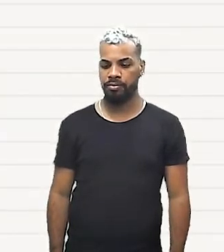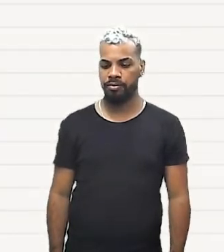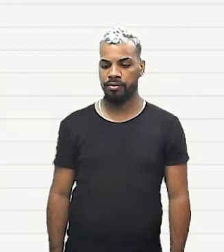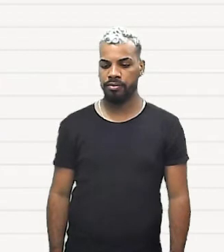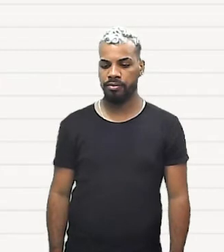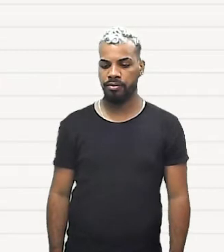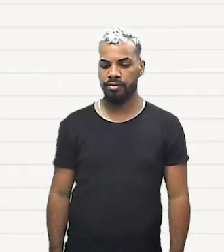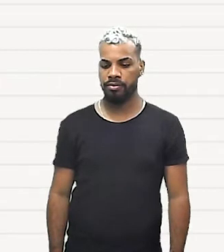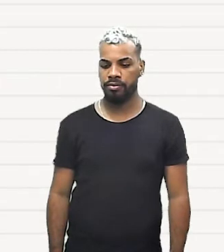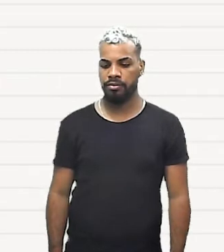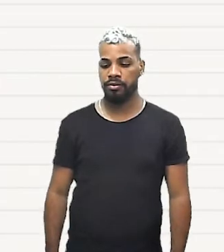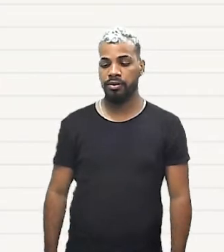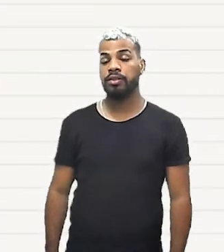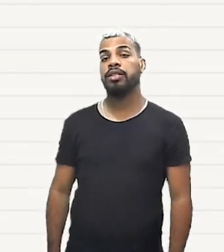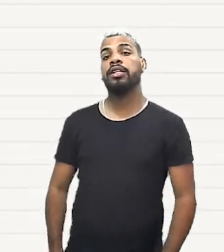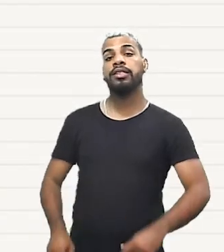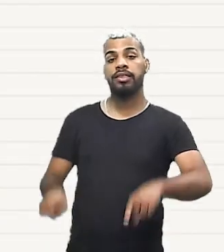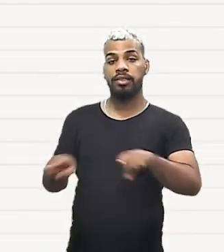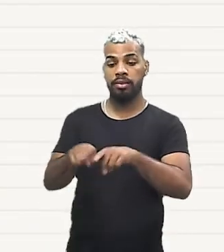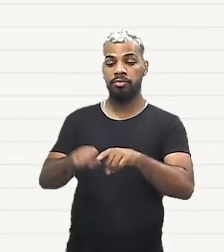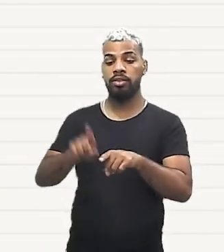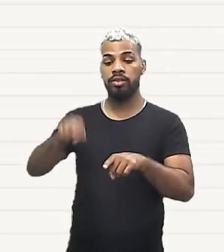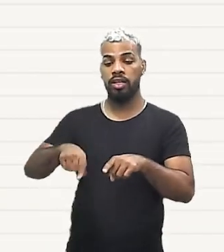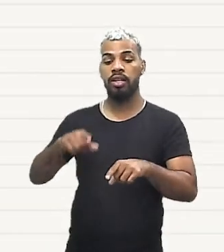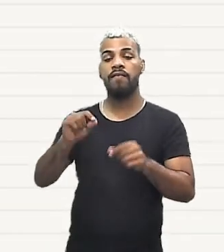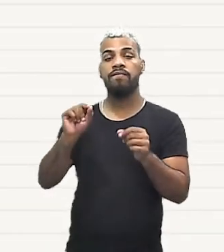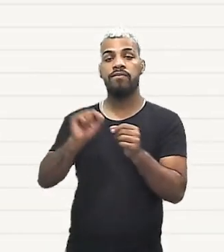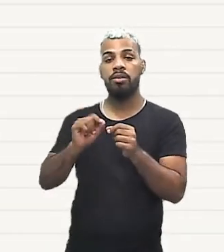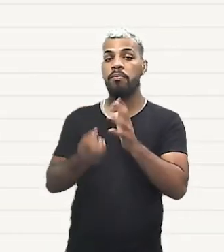na produção de massas